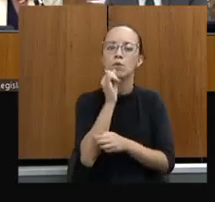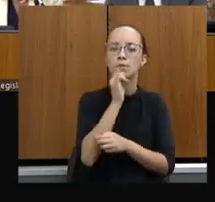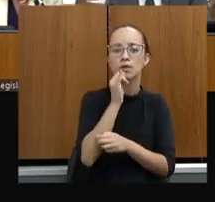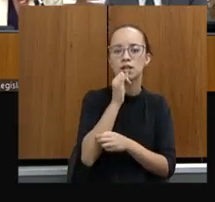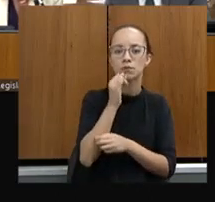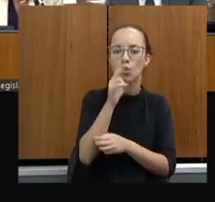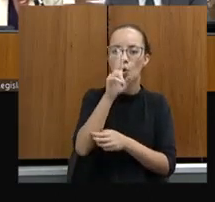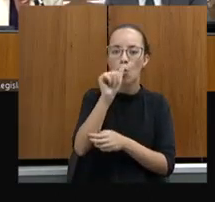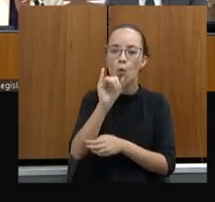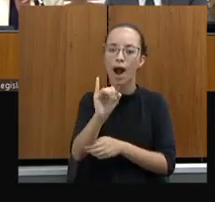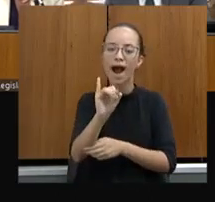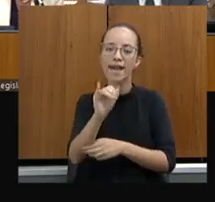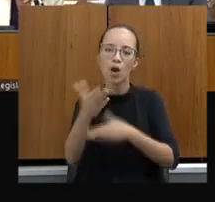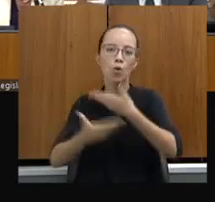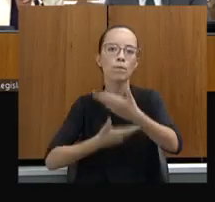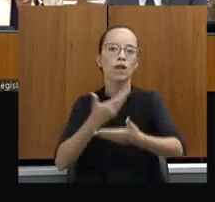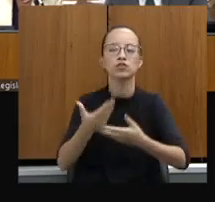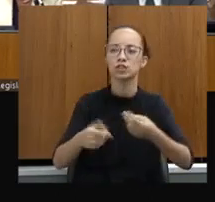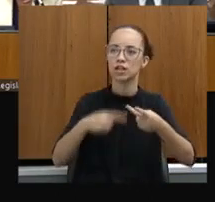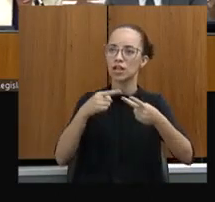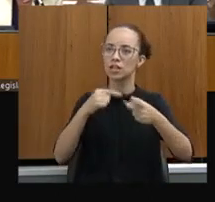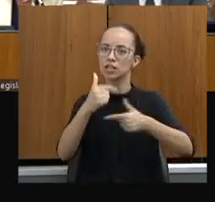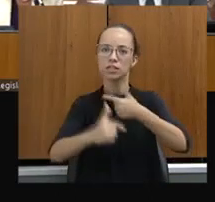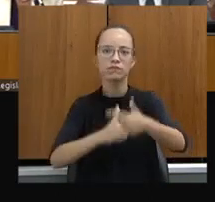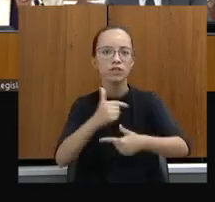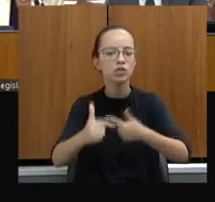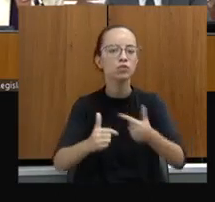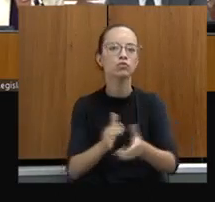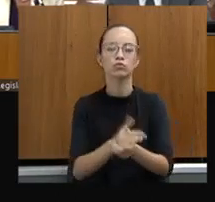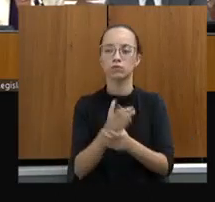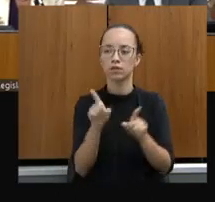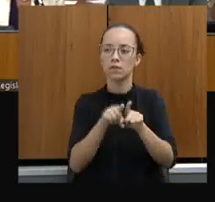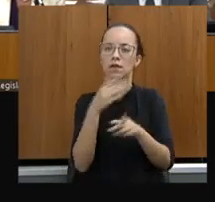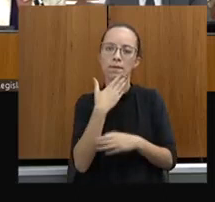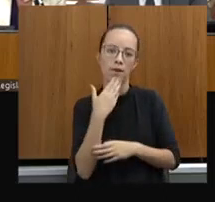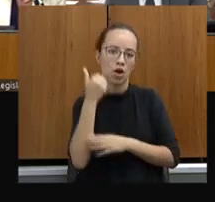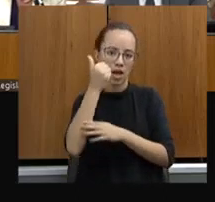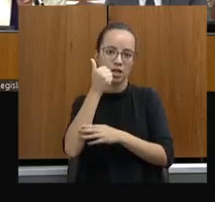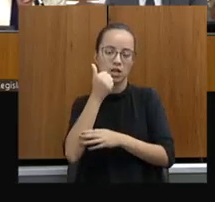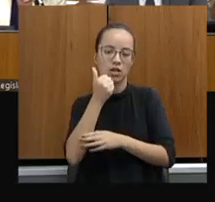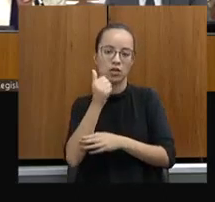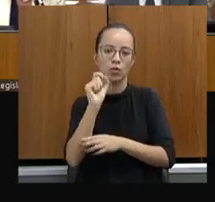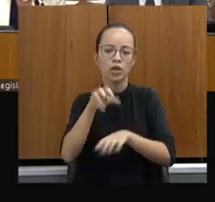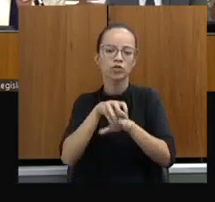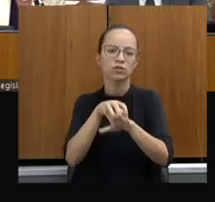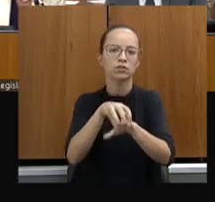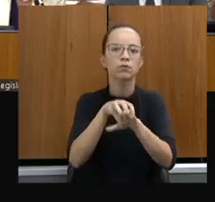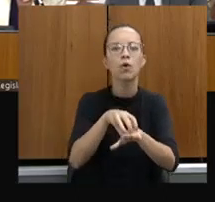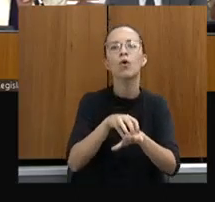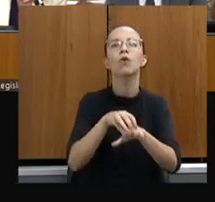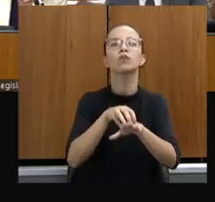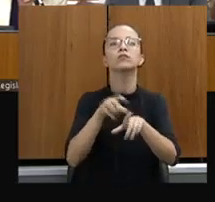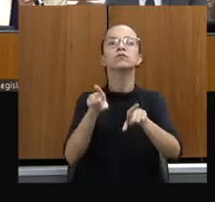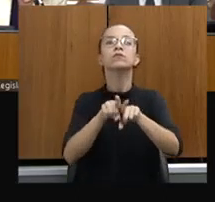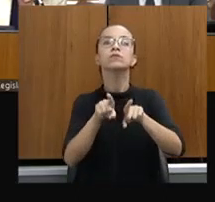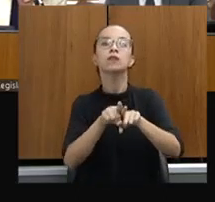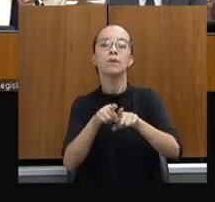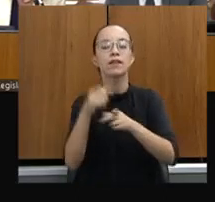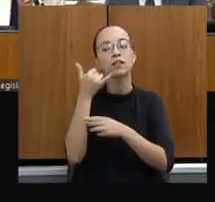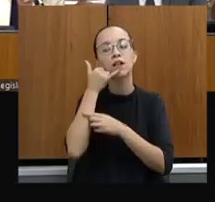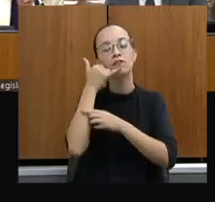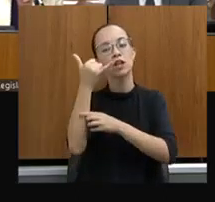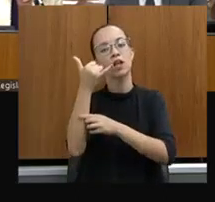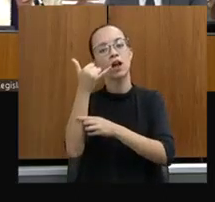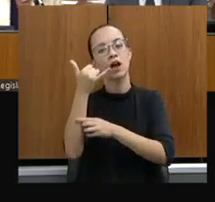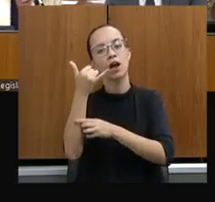Uai compartilha simplificação de serviços melhoria na gestão de Imóveis e com o nosso alumínios que tem levado telefonia